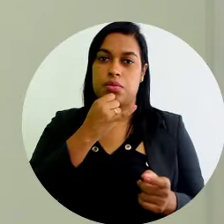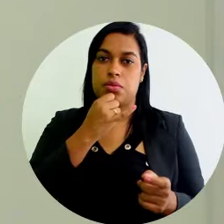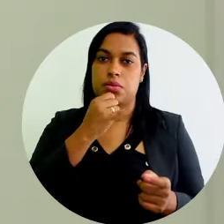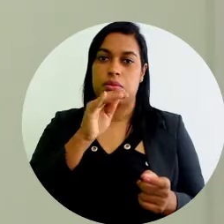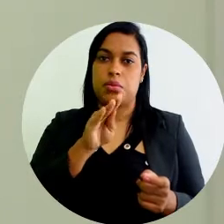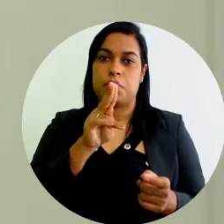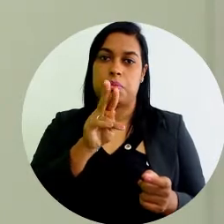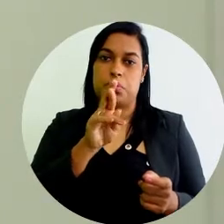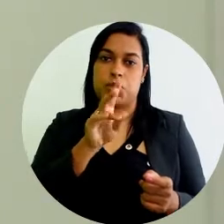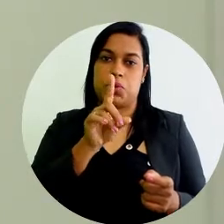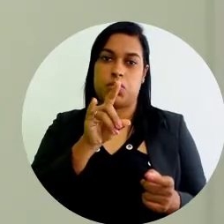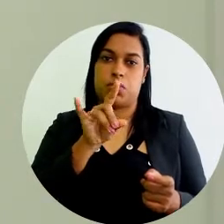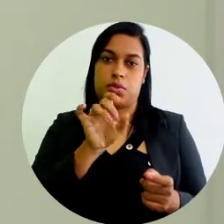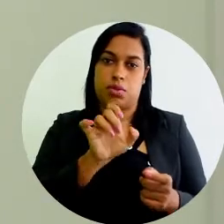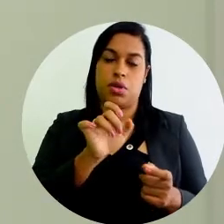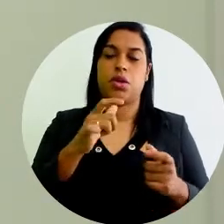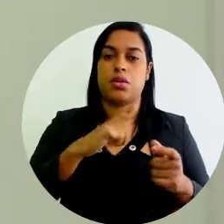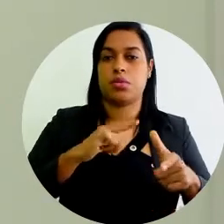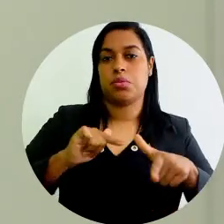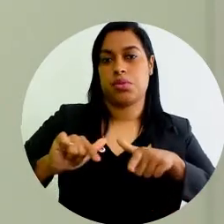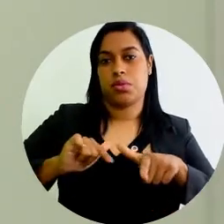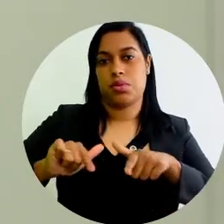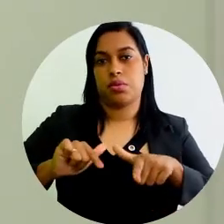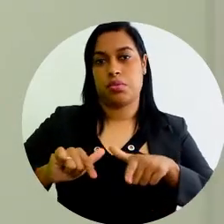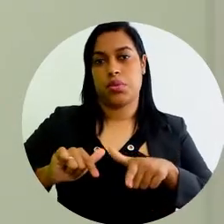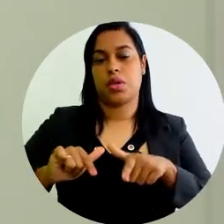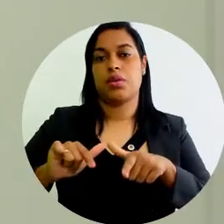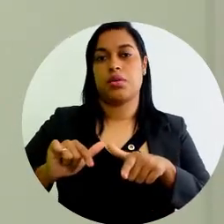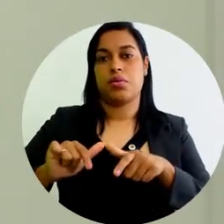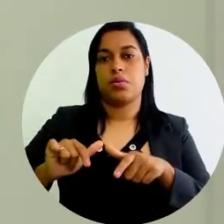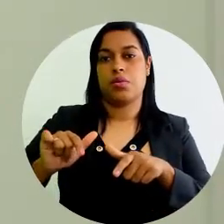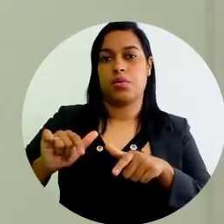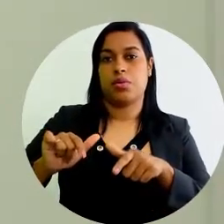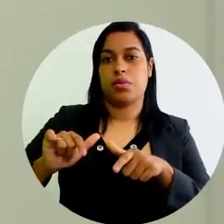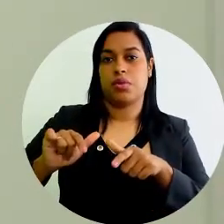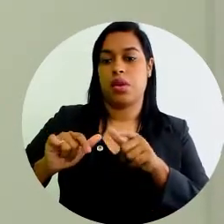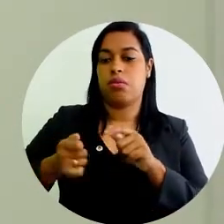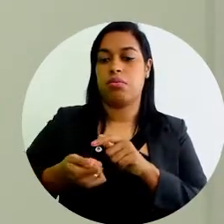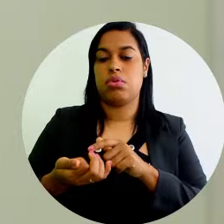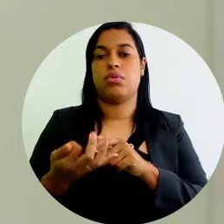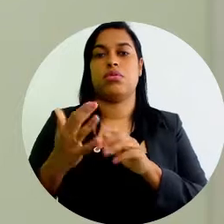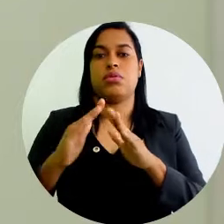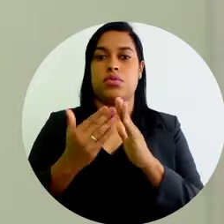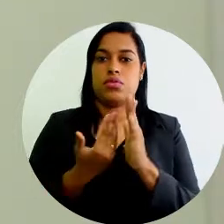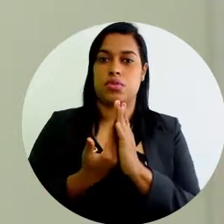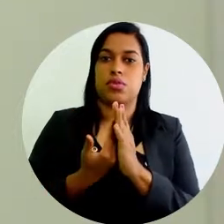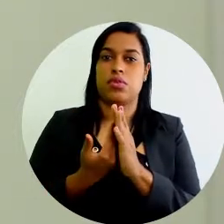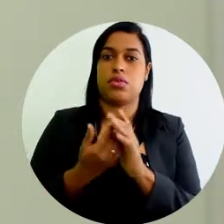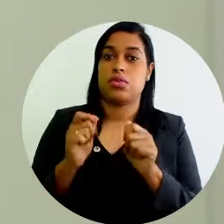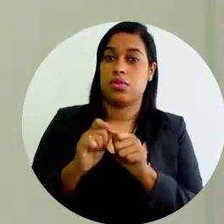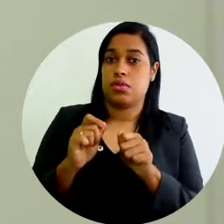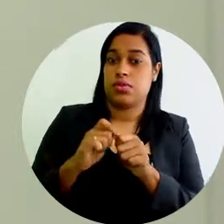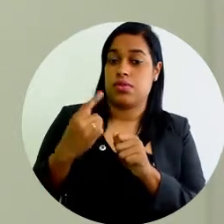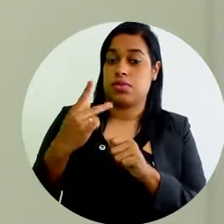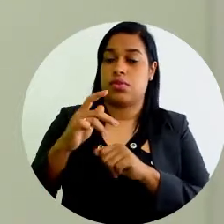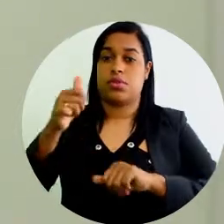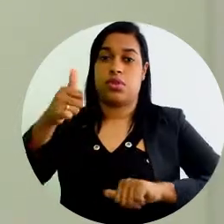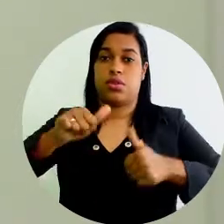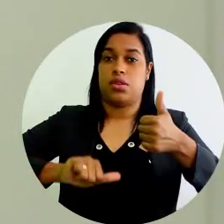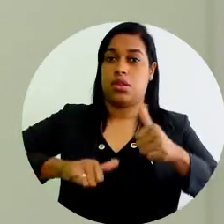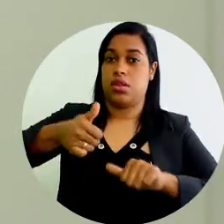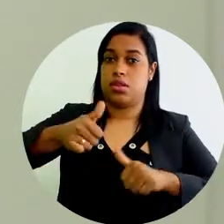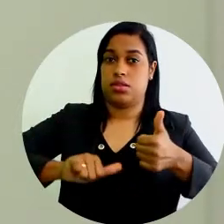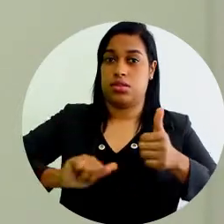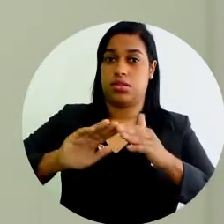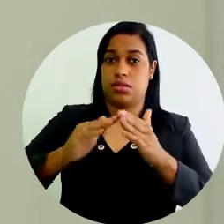exemplo, Bourdieu, ele tem um trabalho chamado A Reprodução da Escola, onde ele